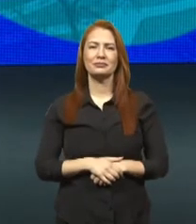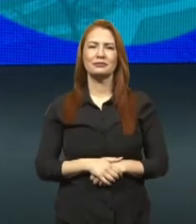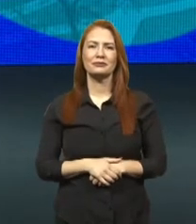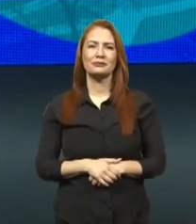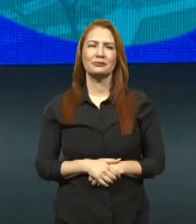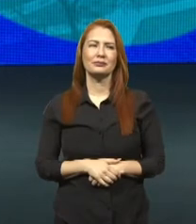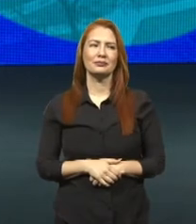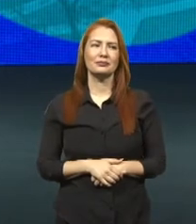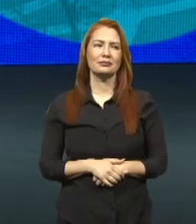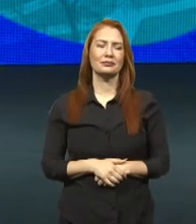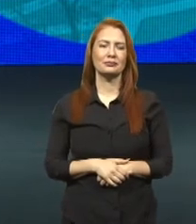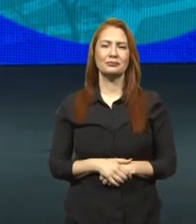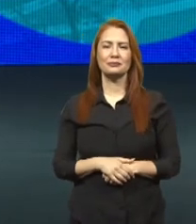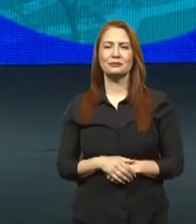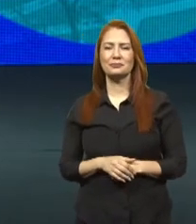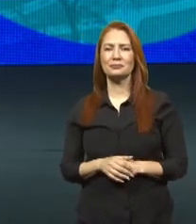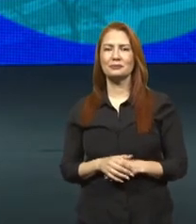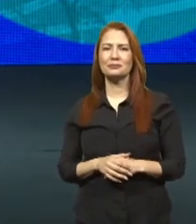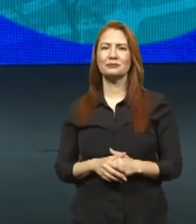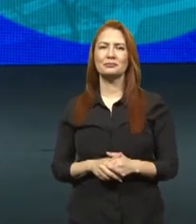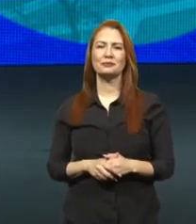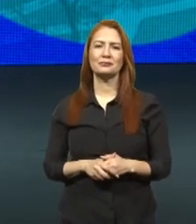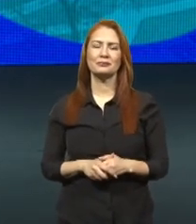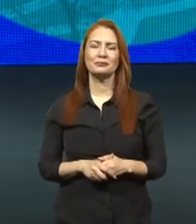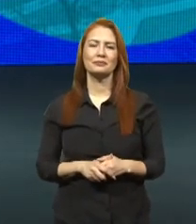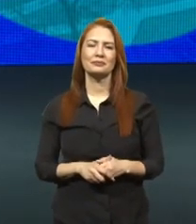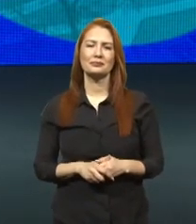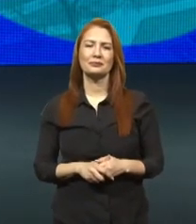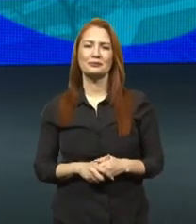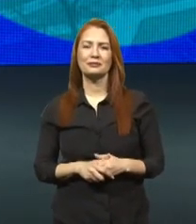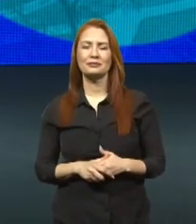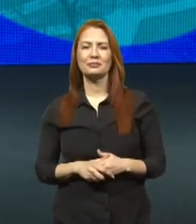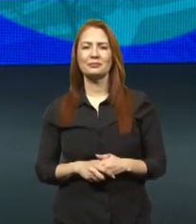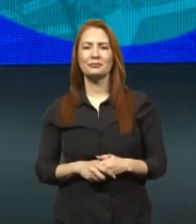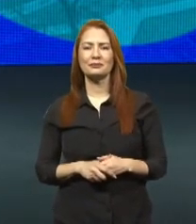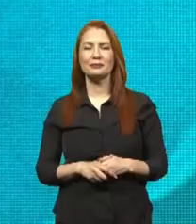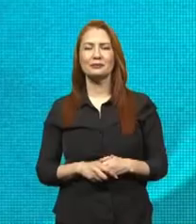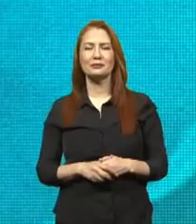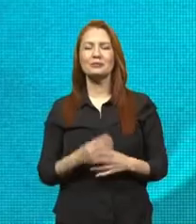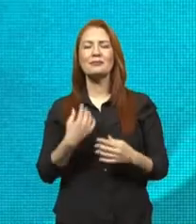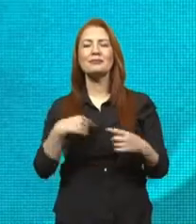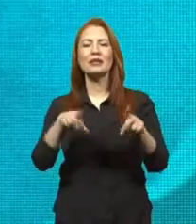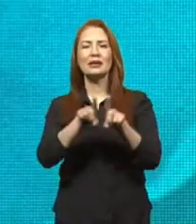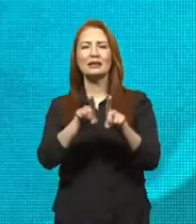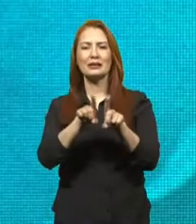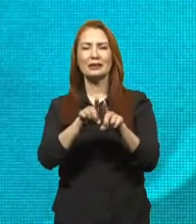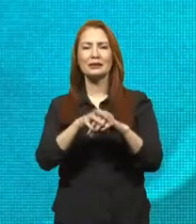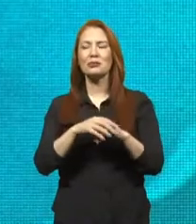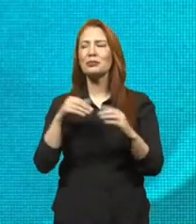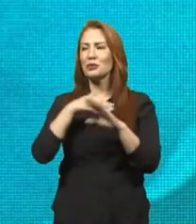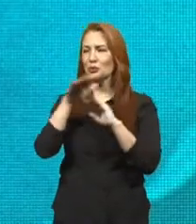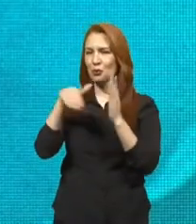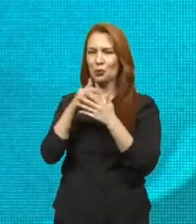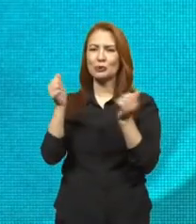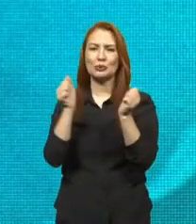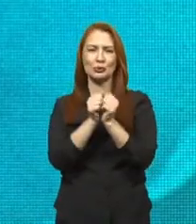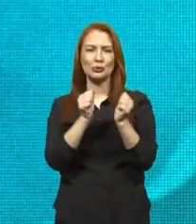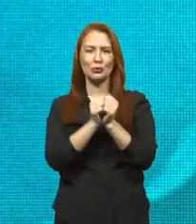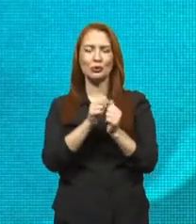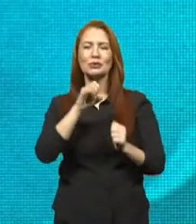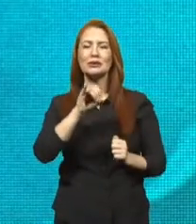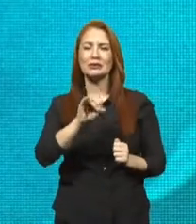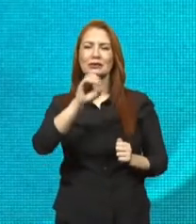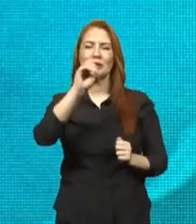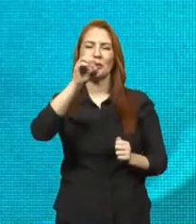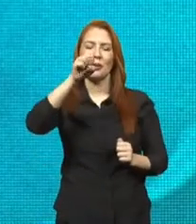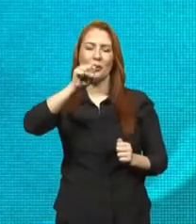Pode ser. Boa. Esse é muito técnico. Não, e também a gente está aqui tudo junto, né? A gente isso pode aí. Participar. Suas marcas vão entrar na conta